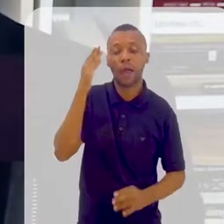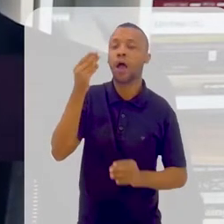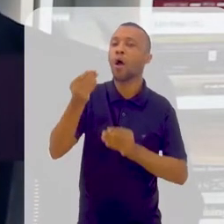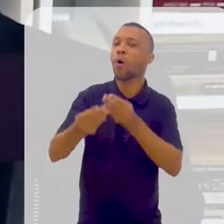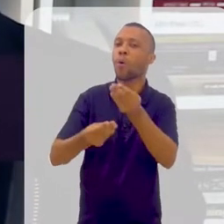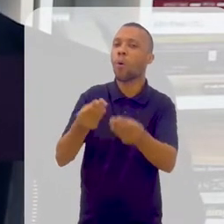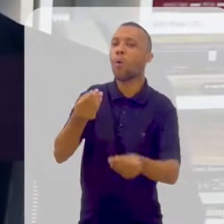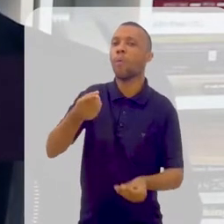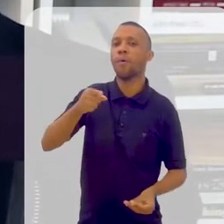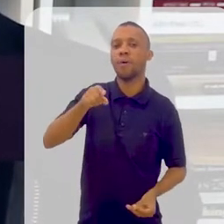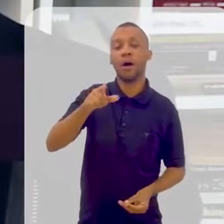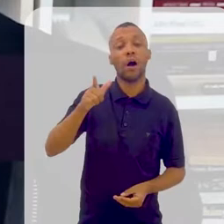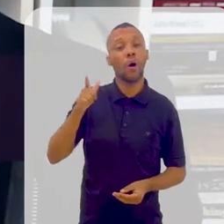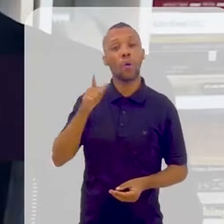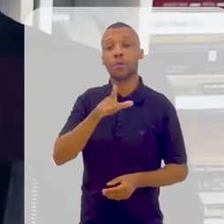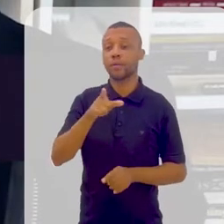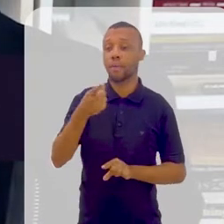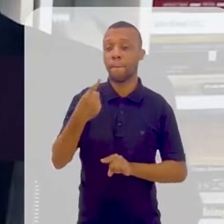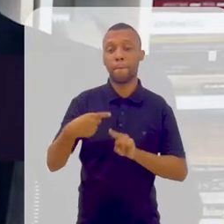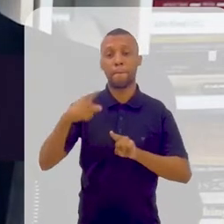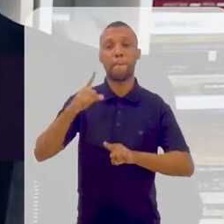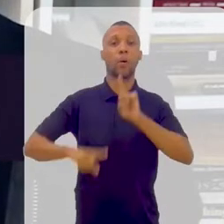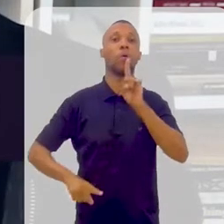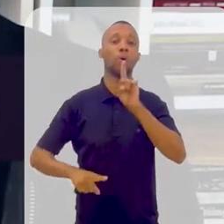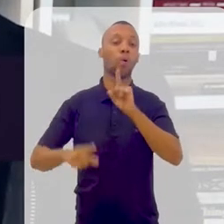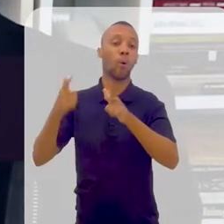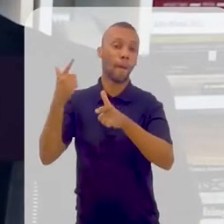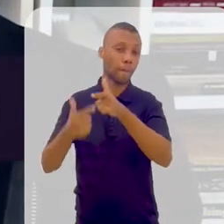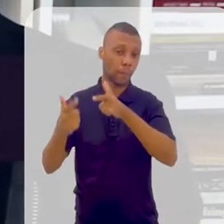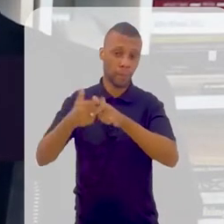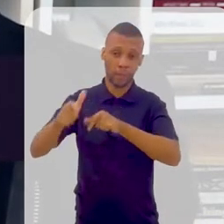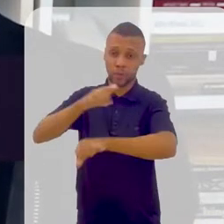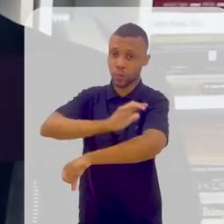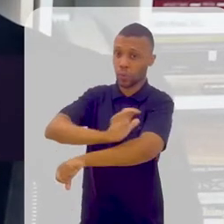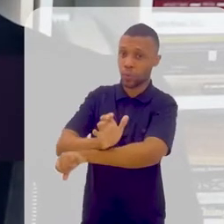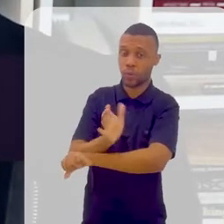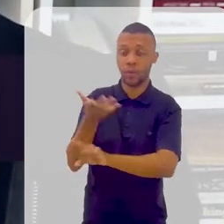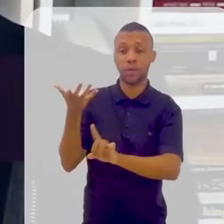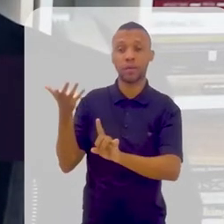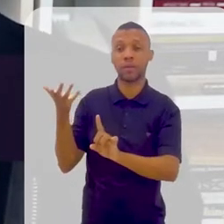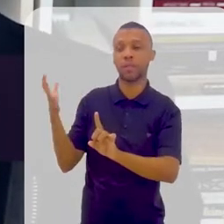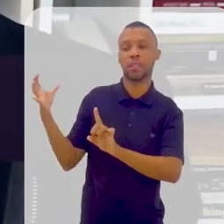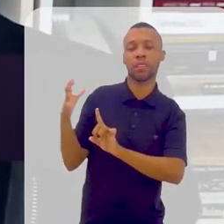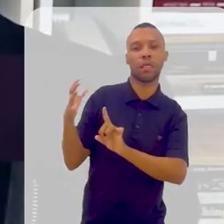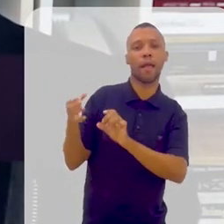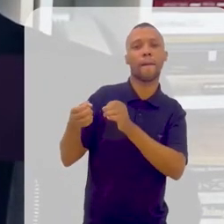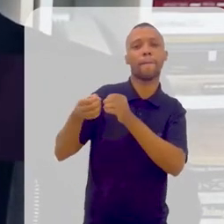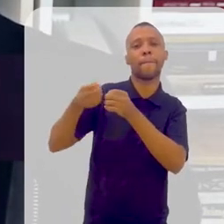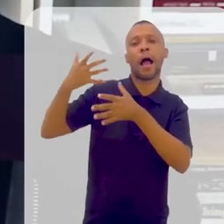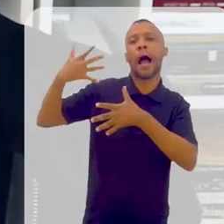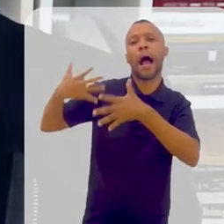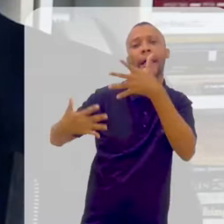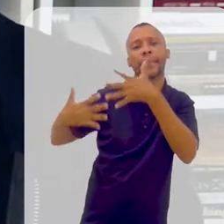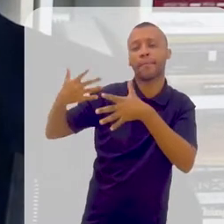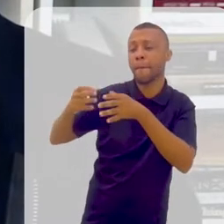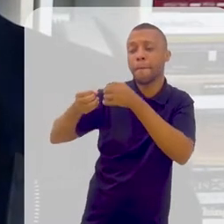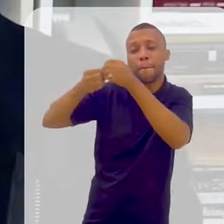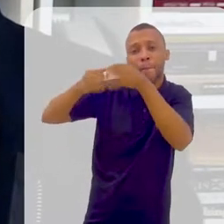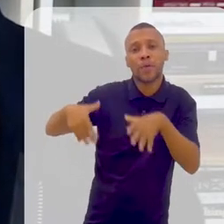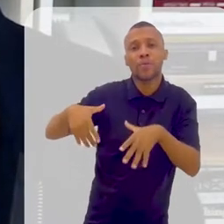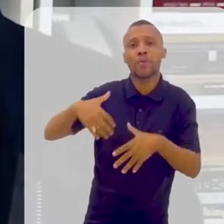como você conseguiu superar o problema do racismo naquilo que ele afeta a autoestima. Você que